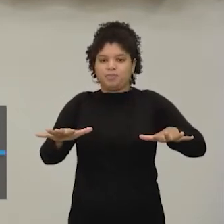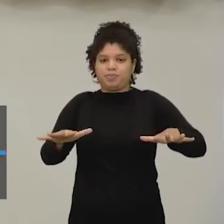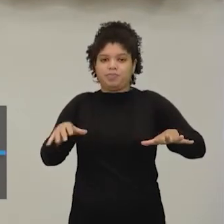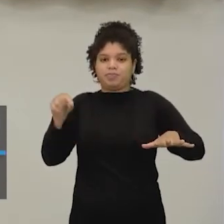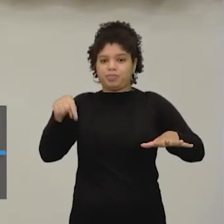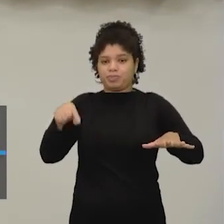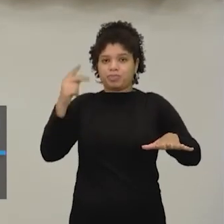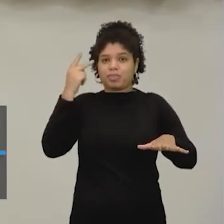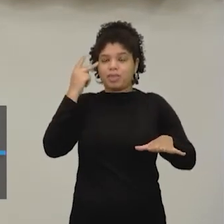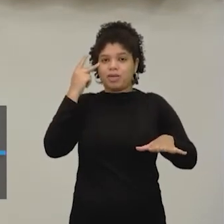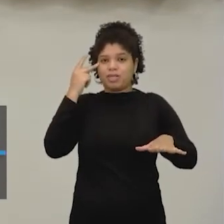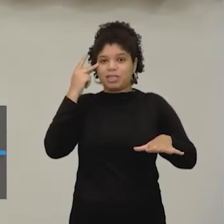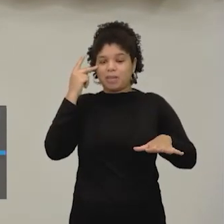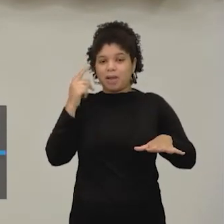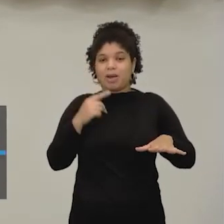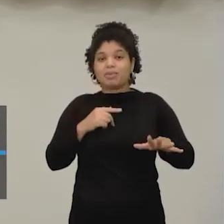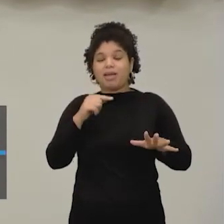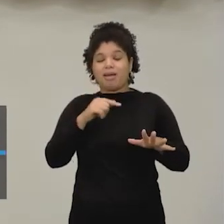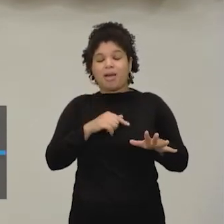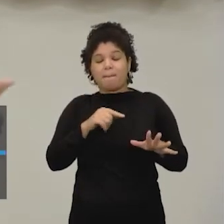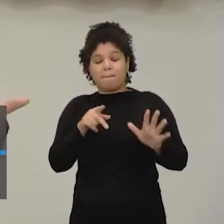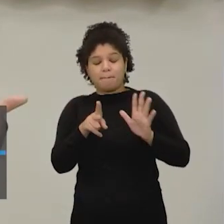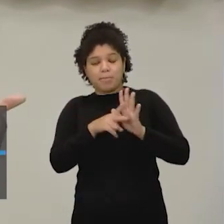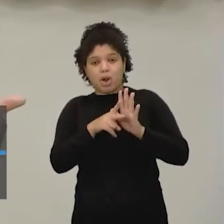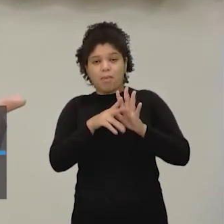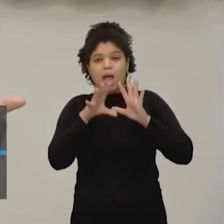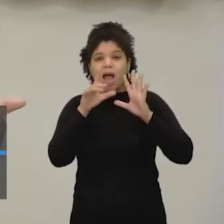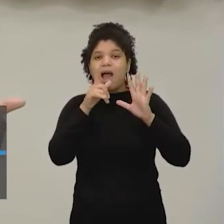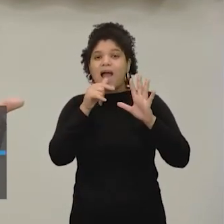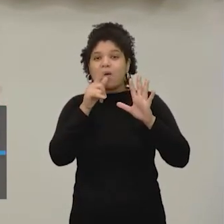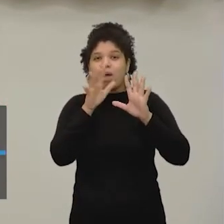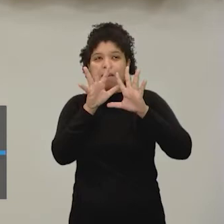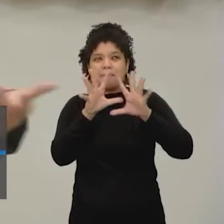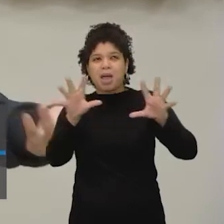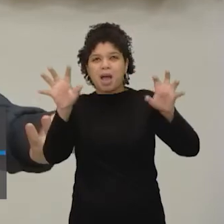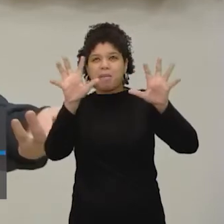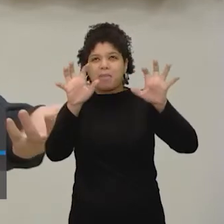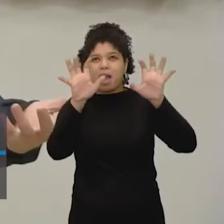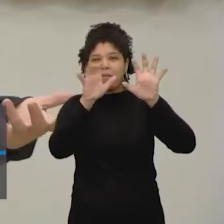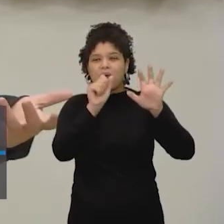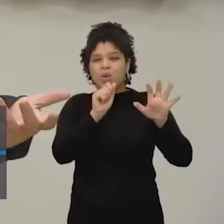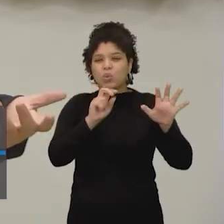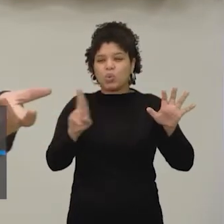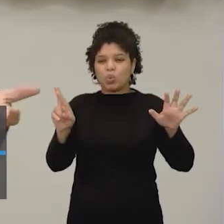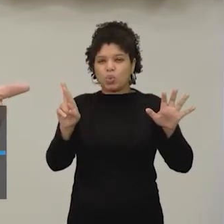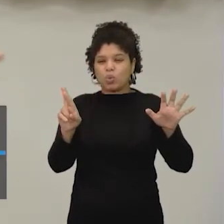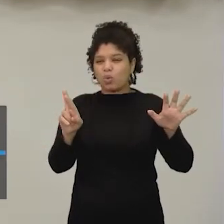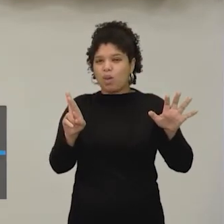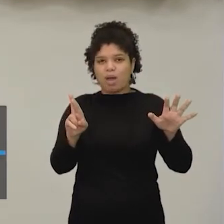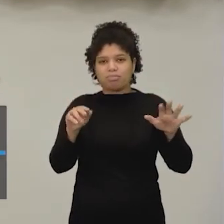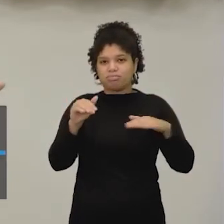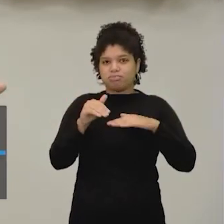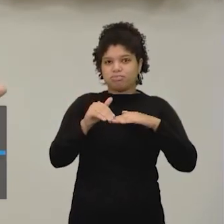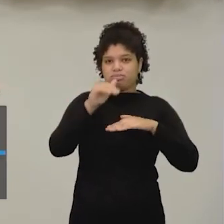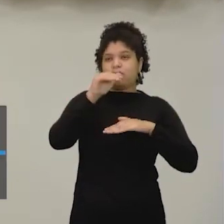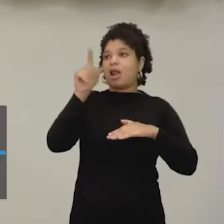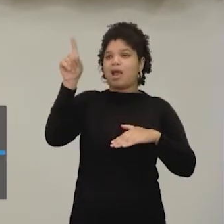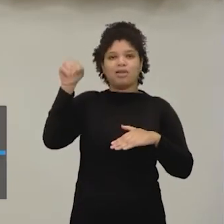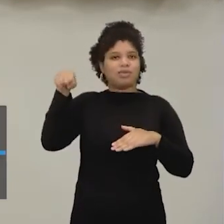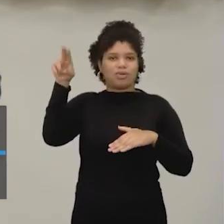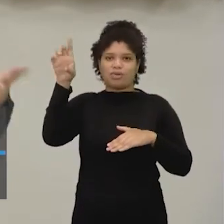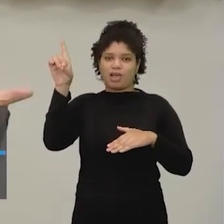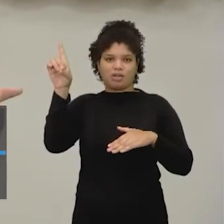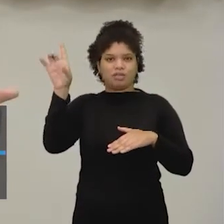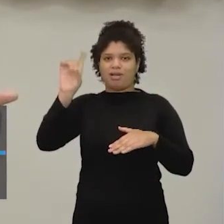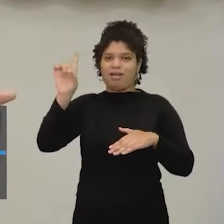umidade do ar está alta. Então, é mais difícil secar. Lá na região Nordeste, não. Então, se fosse lá, demoraria muito menos para secar o sal.